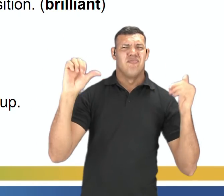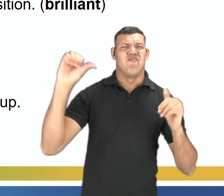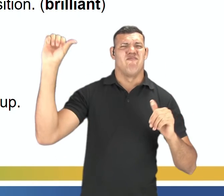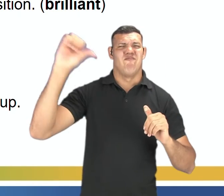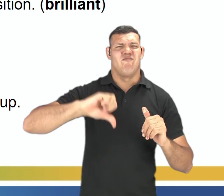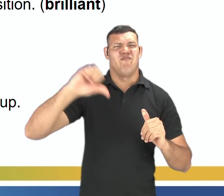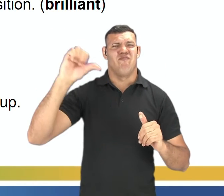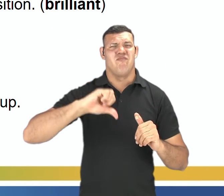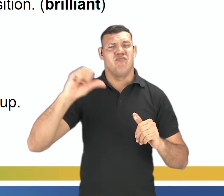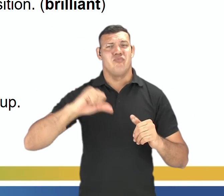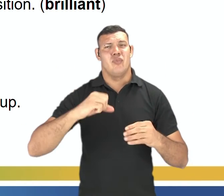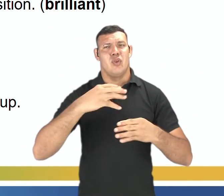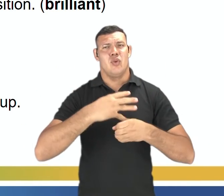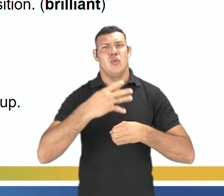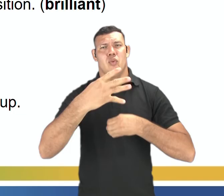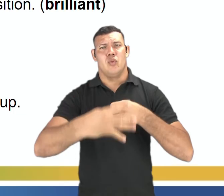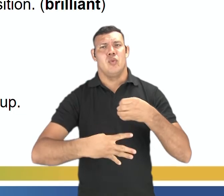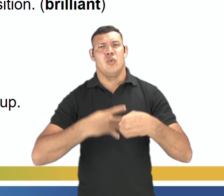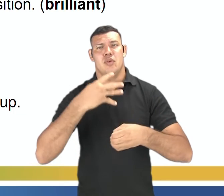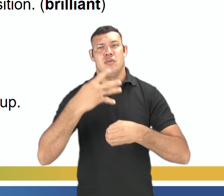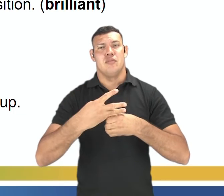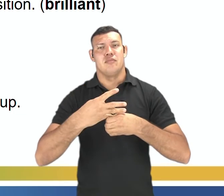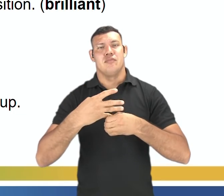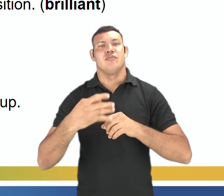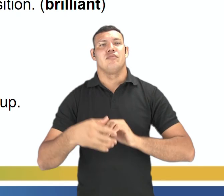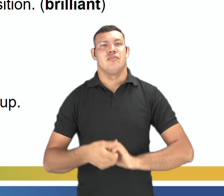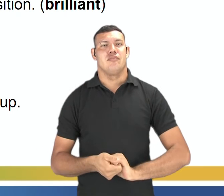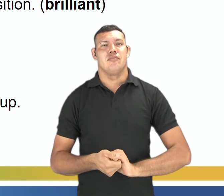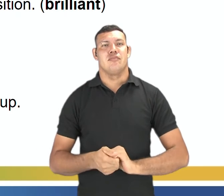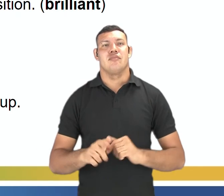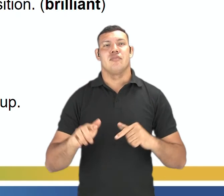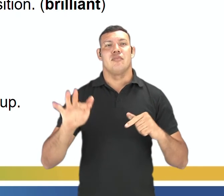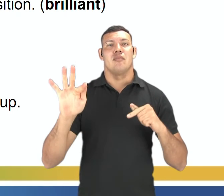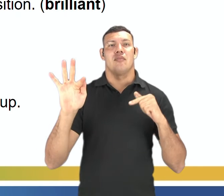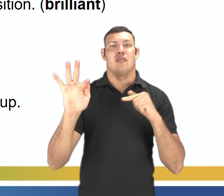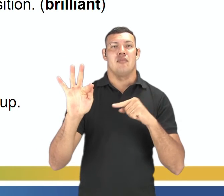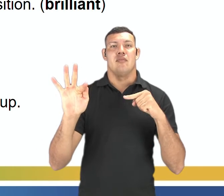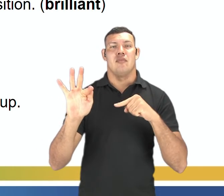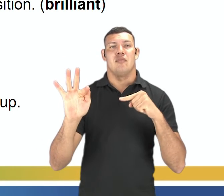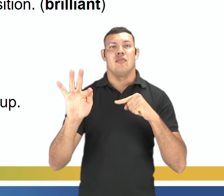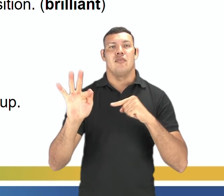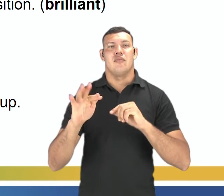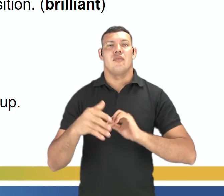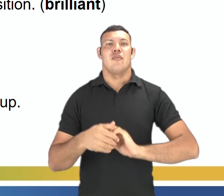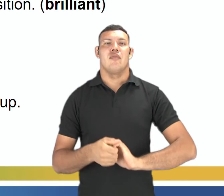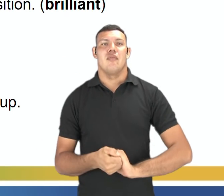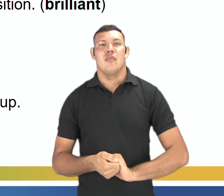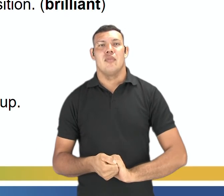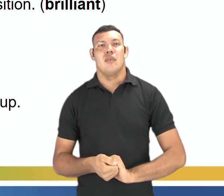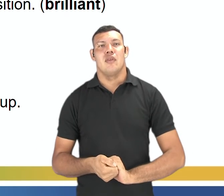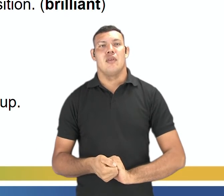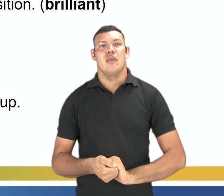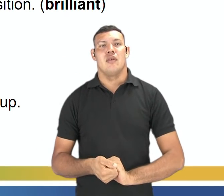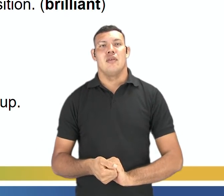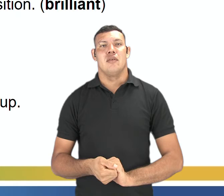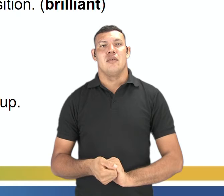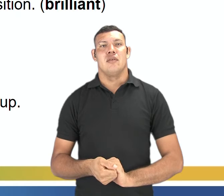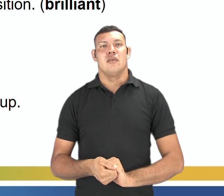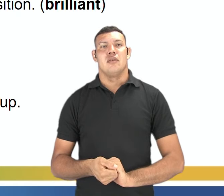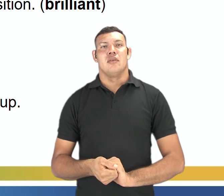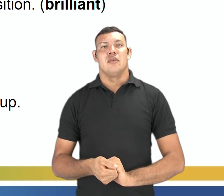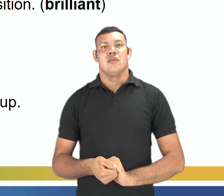Okay? Letter F, we have Tom's room is the cleanest of all.